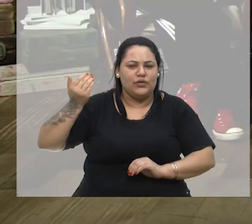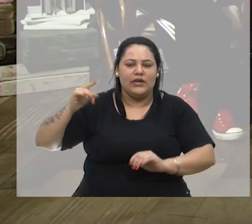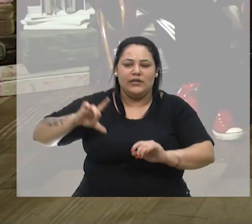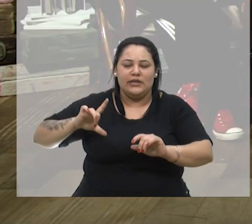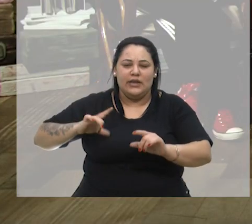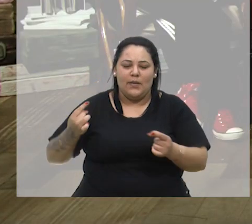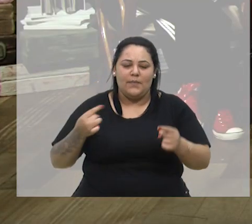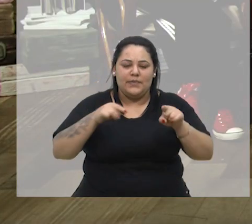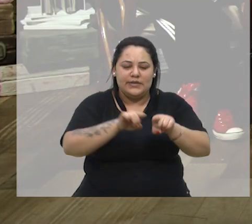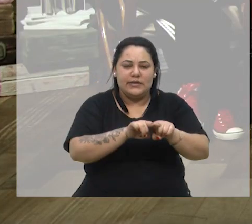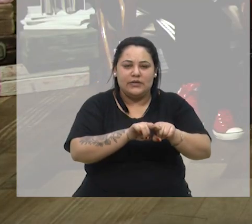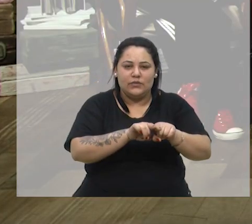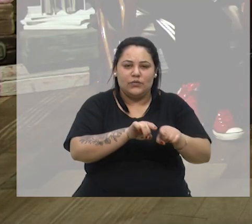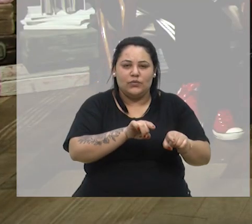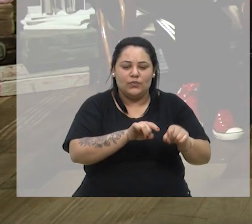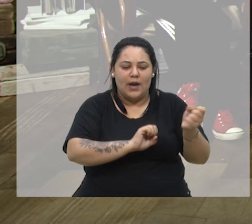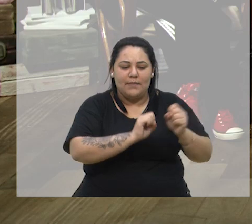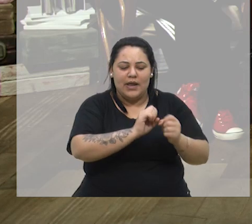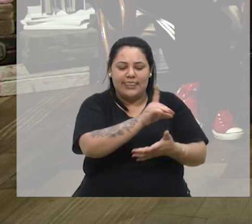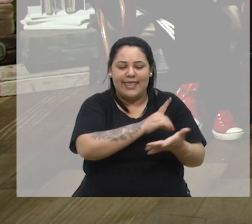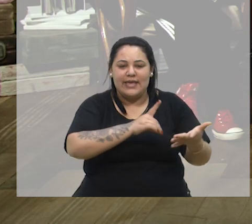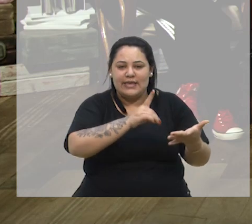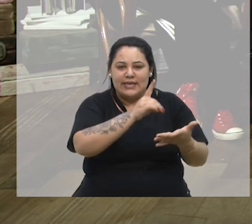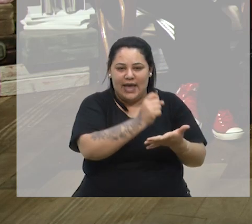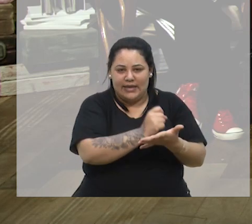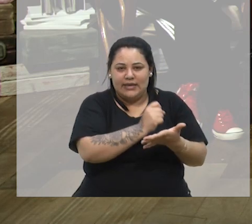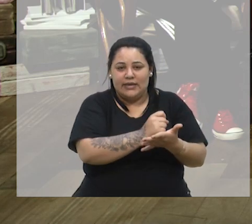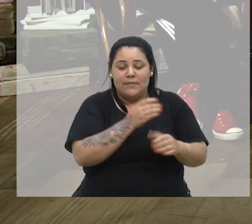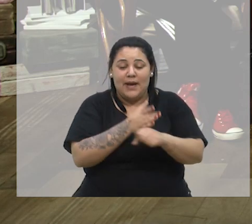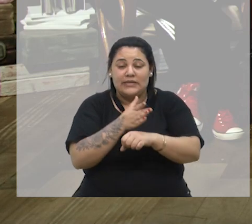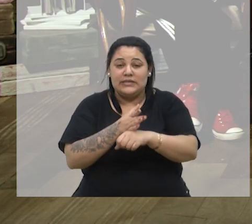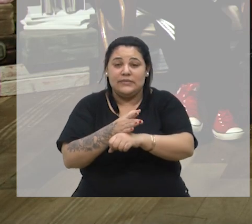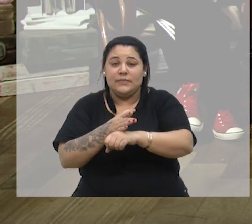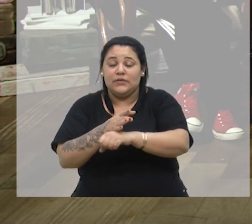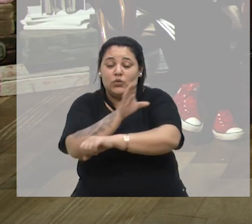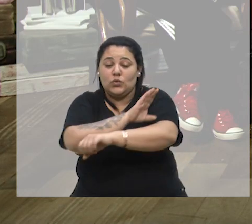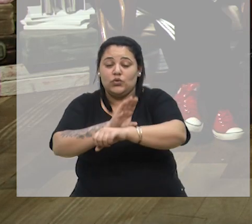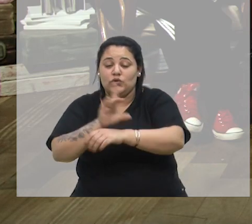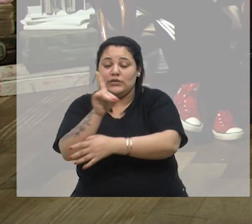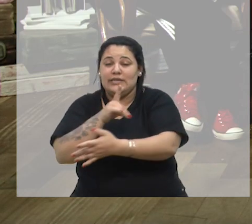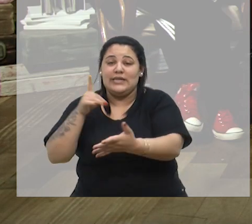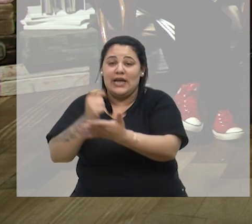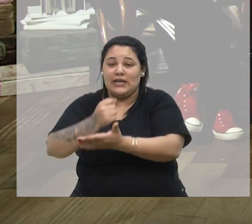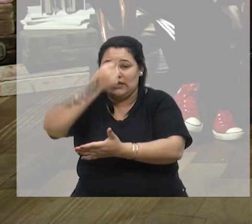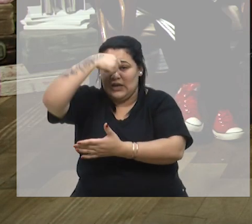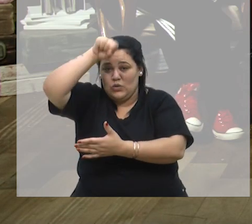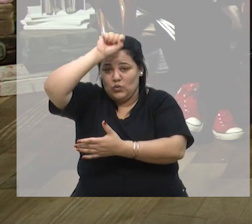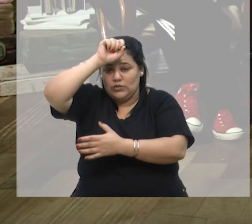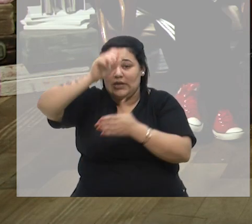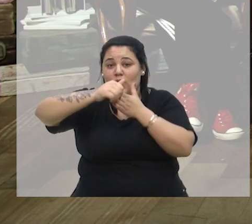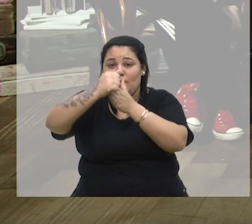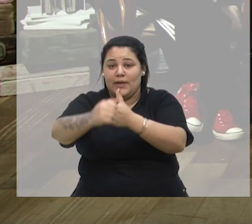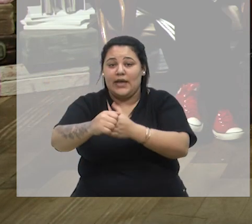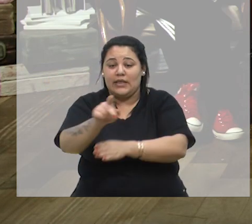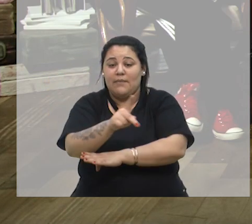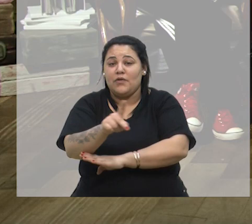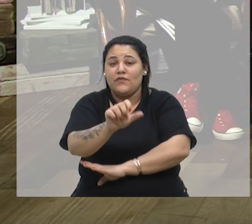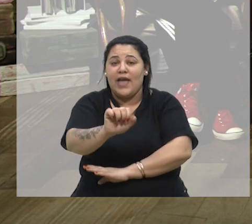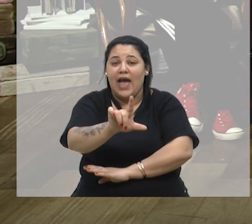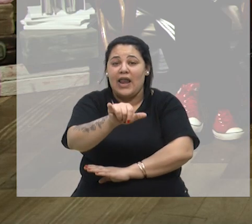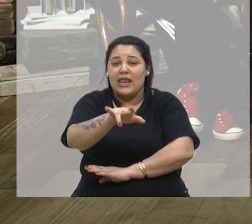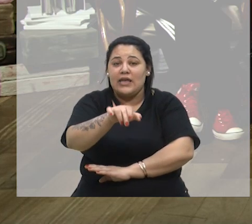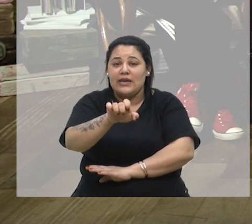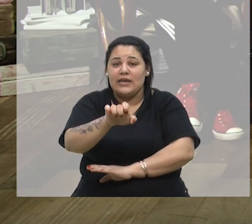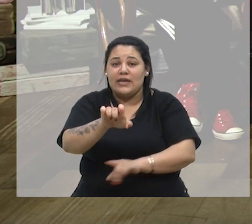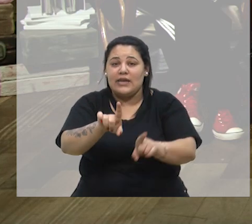gente sempre, de longa data, né, a gente tem uma parceria com o Desalinha, que é do curso de design da